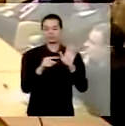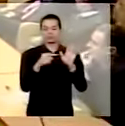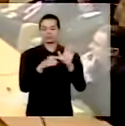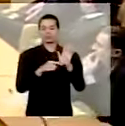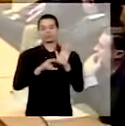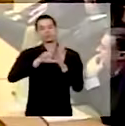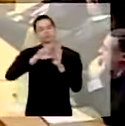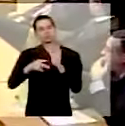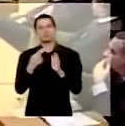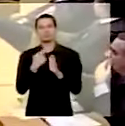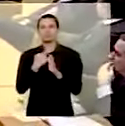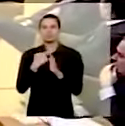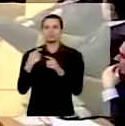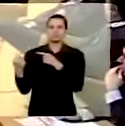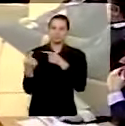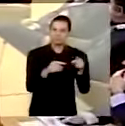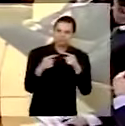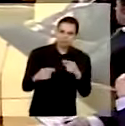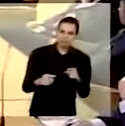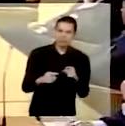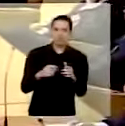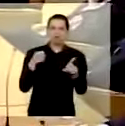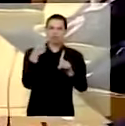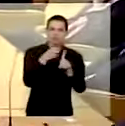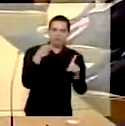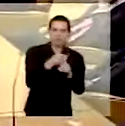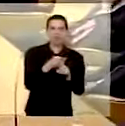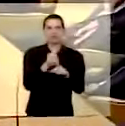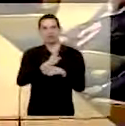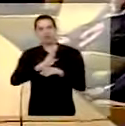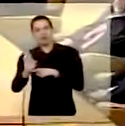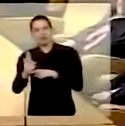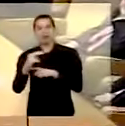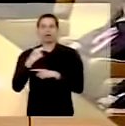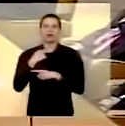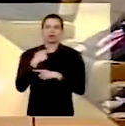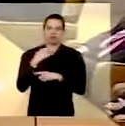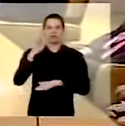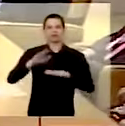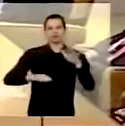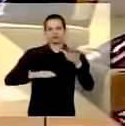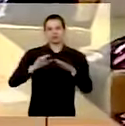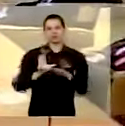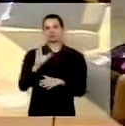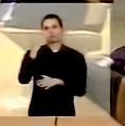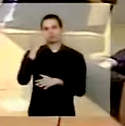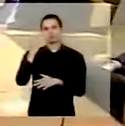para agressões e linchamentos físicos e morais, como eventualmente tem